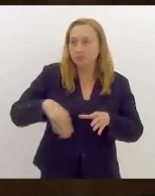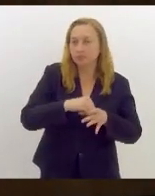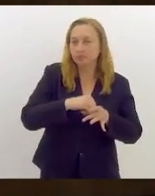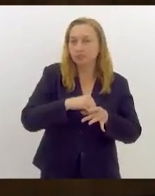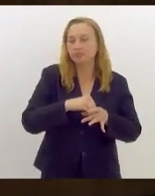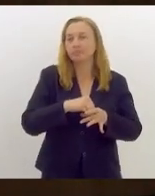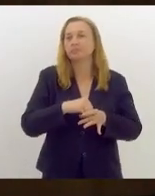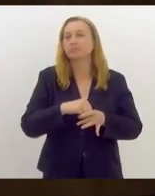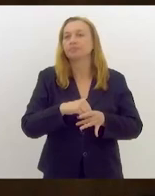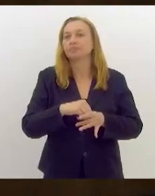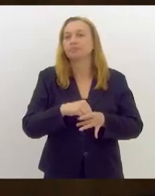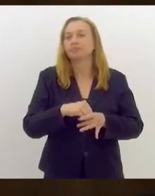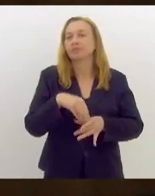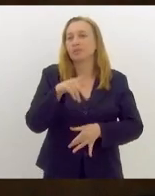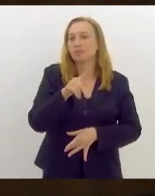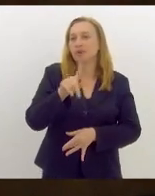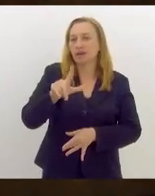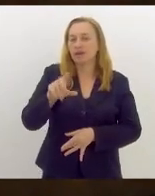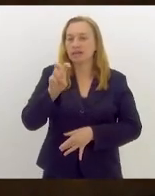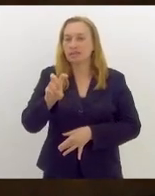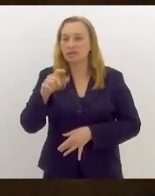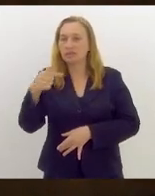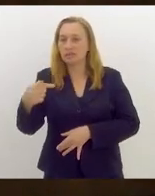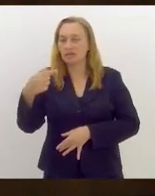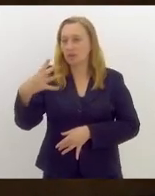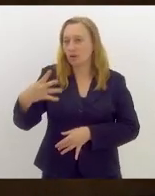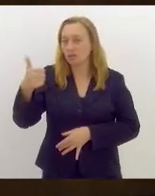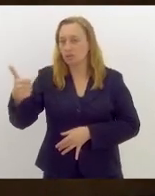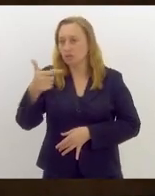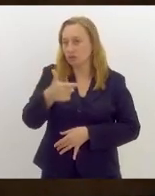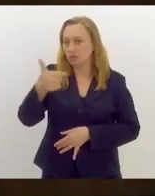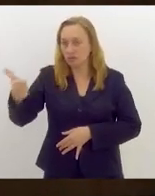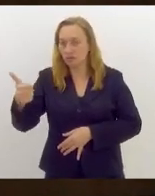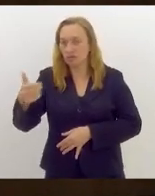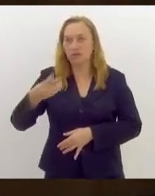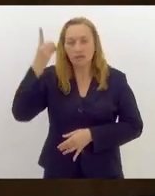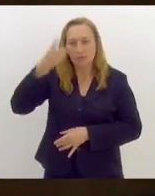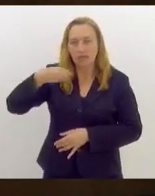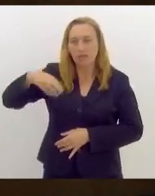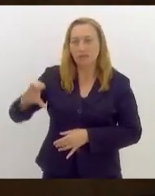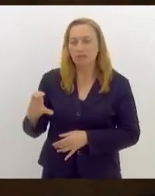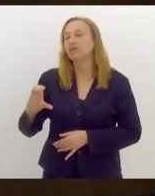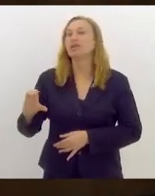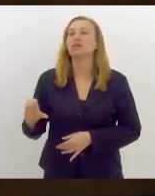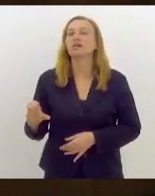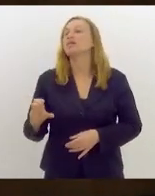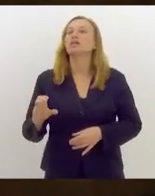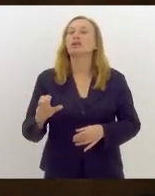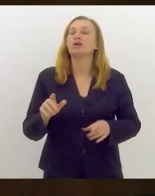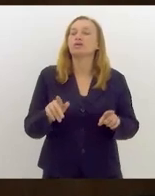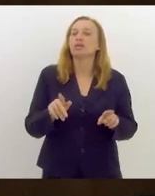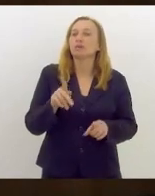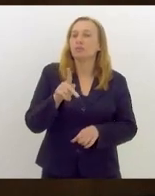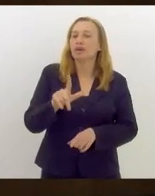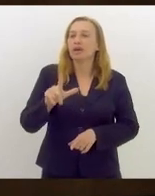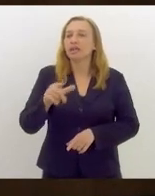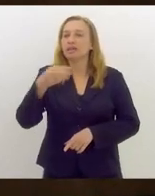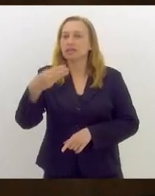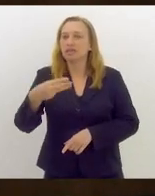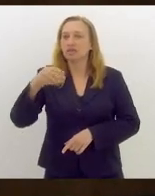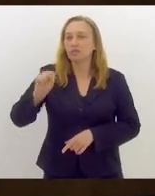são do pl5741 de 22 deputado Carlos Mickey ao PL